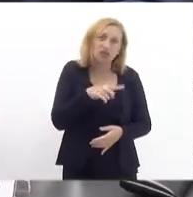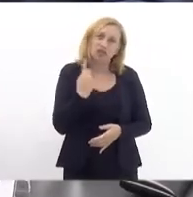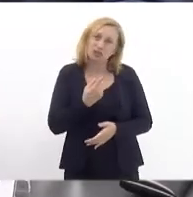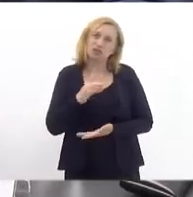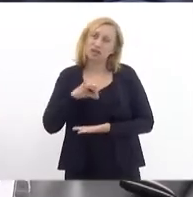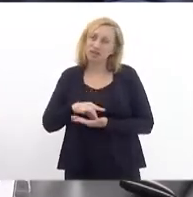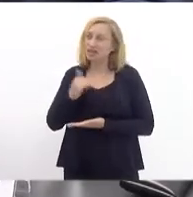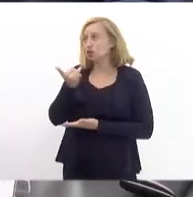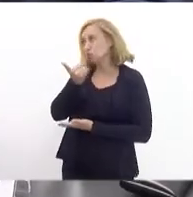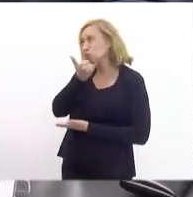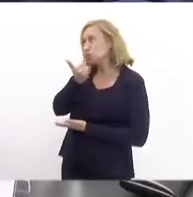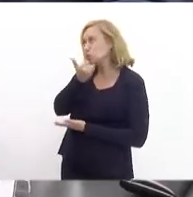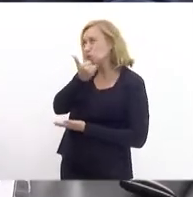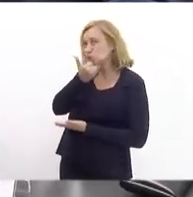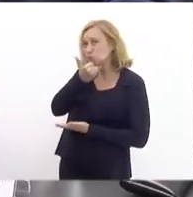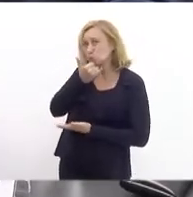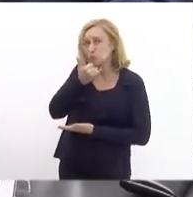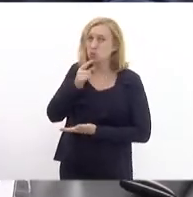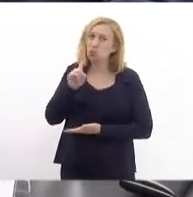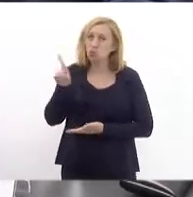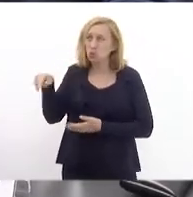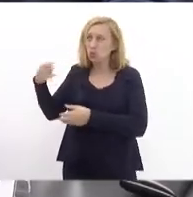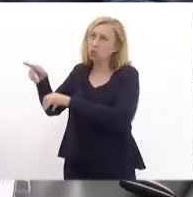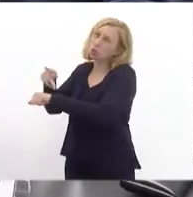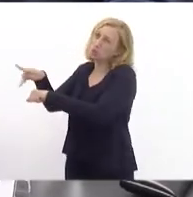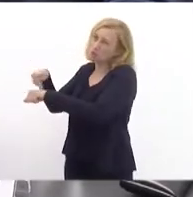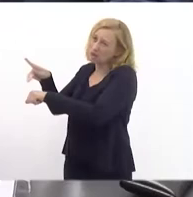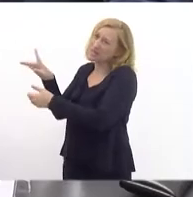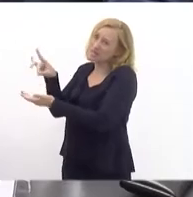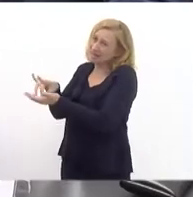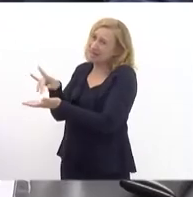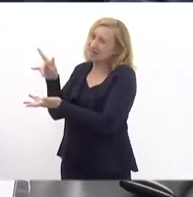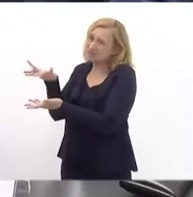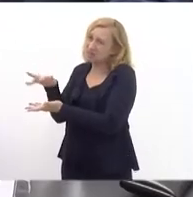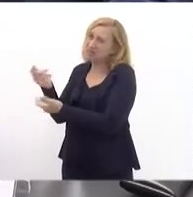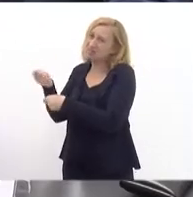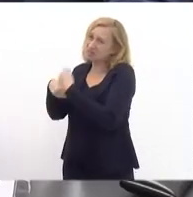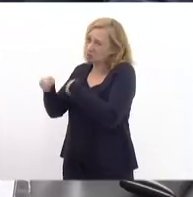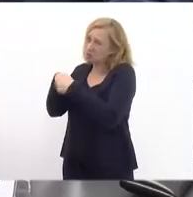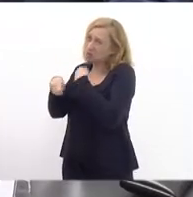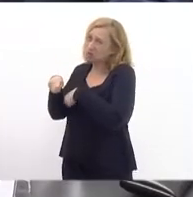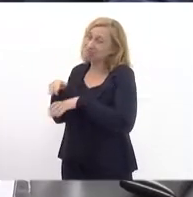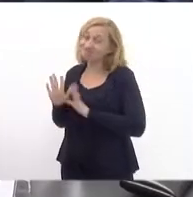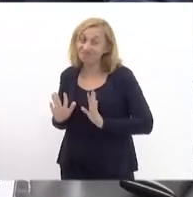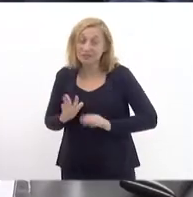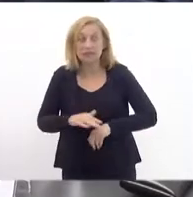é um outro país com outra realidade econômica.